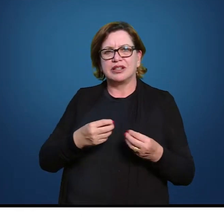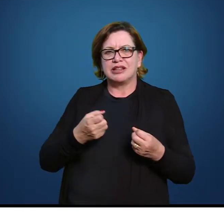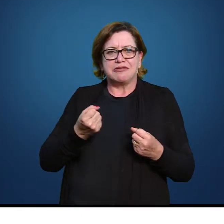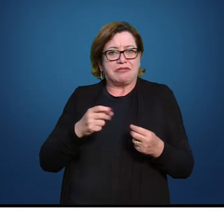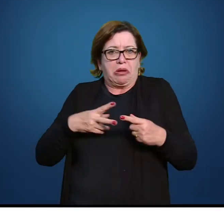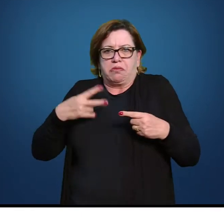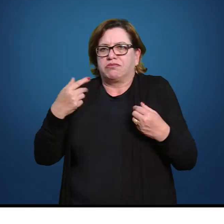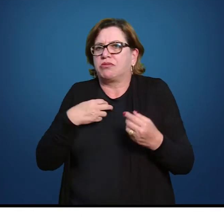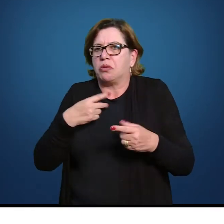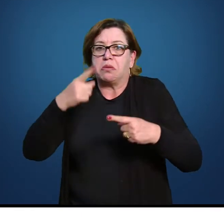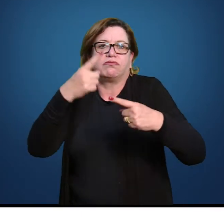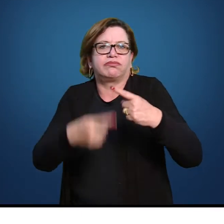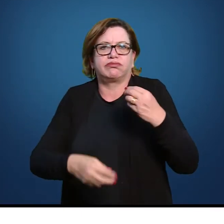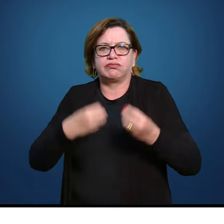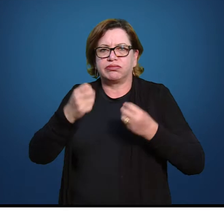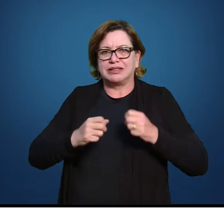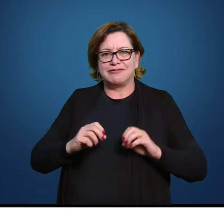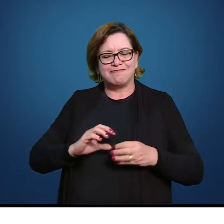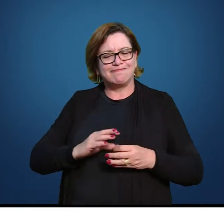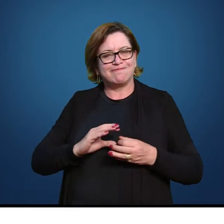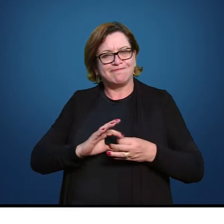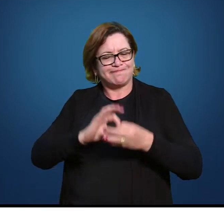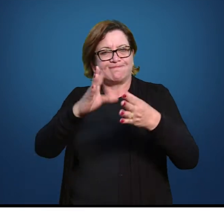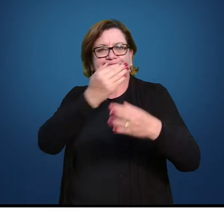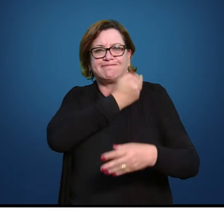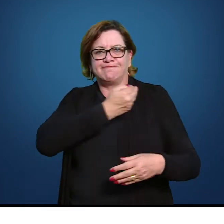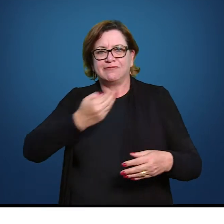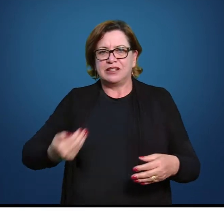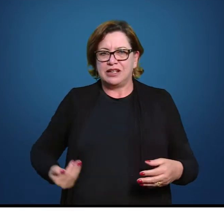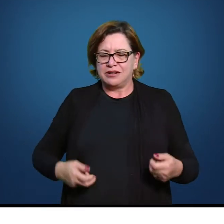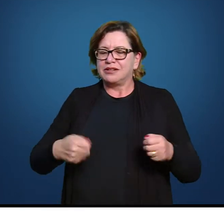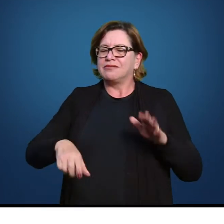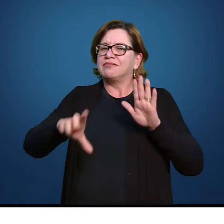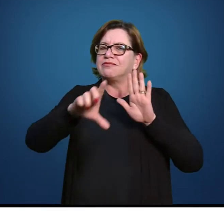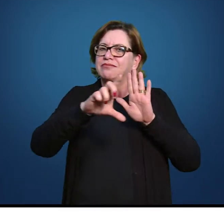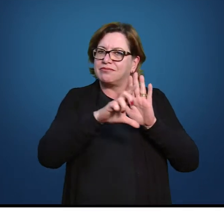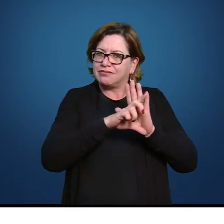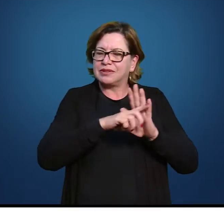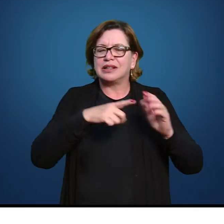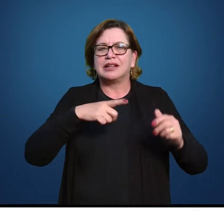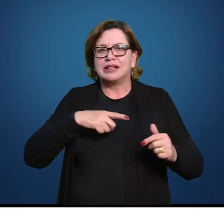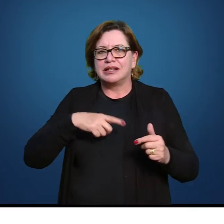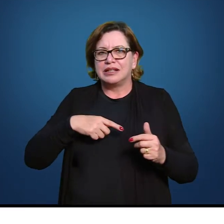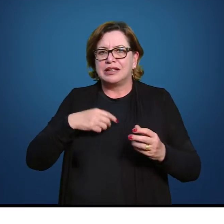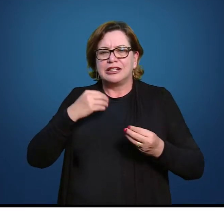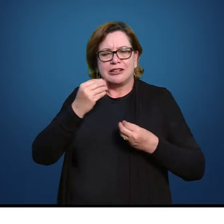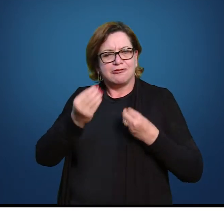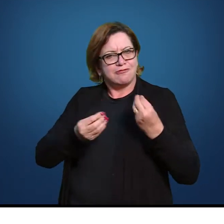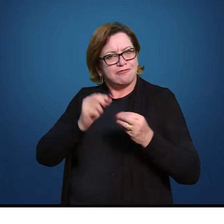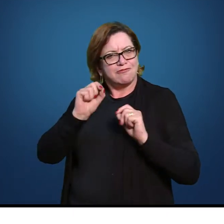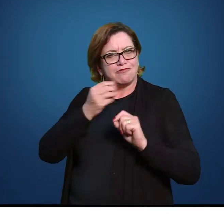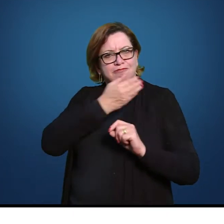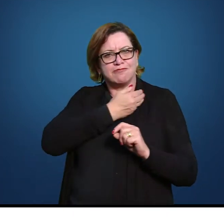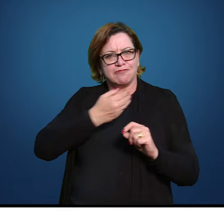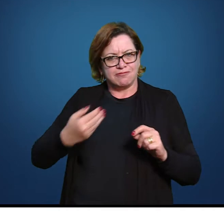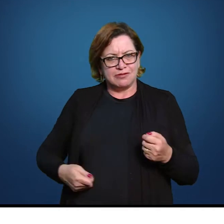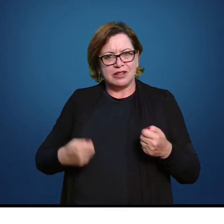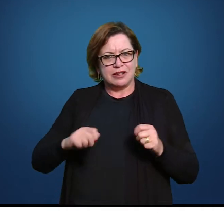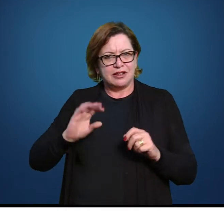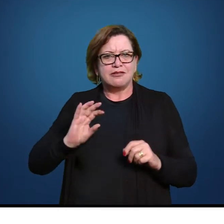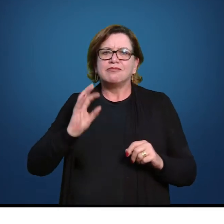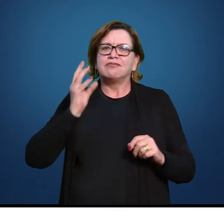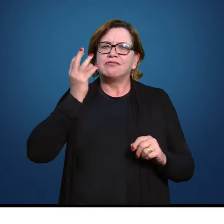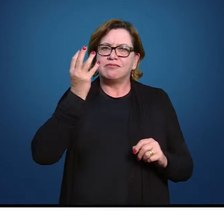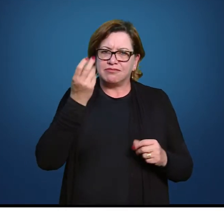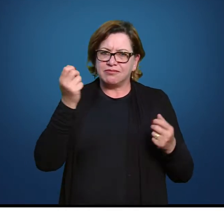como impedir isso. Tem que se tornar público, tem que se ter uma legalidade, tem que se ter a coisa pública realizada. E por isso nós precisamos